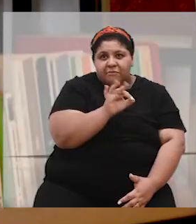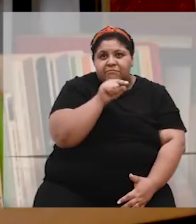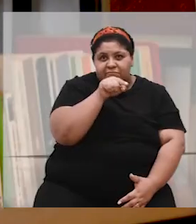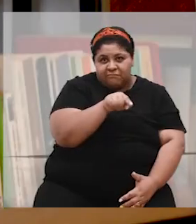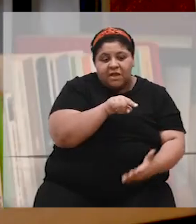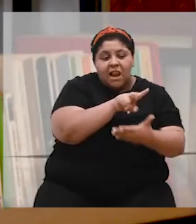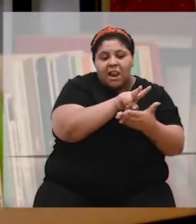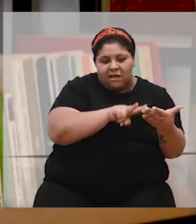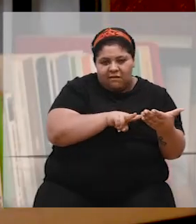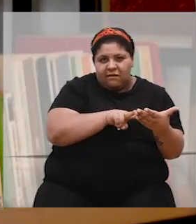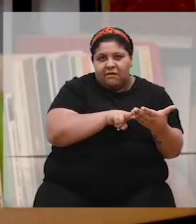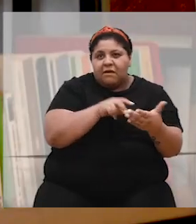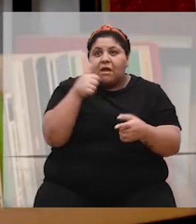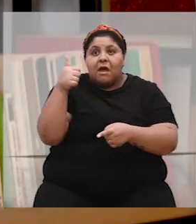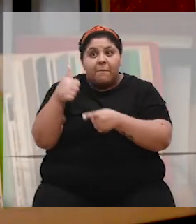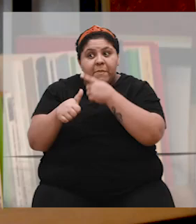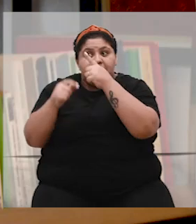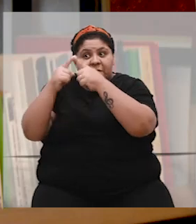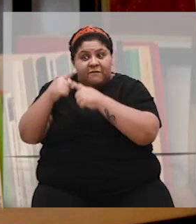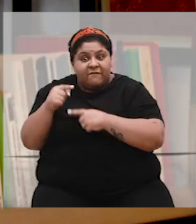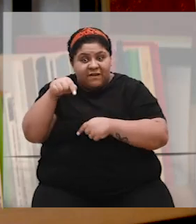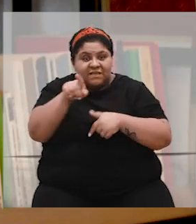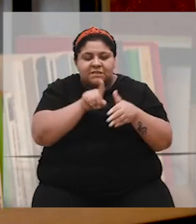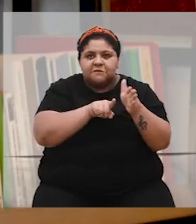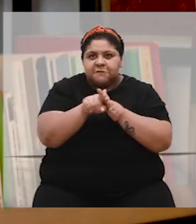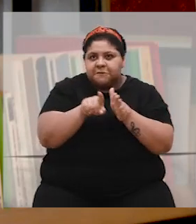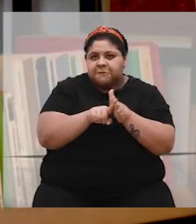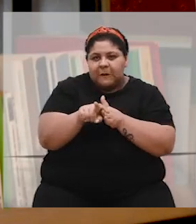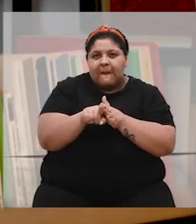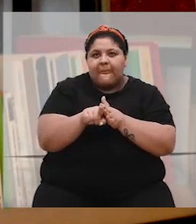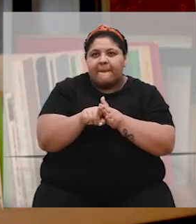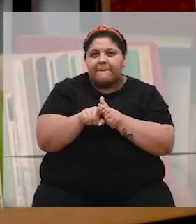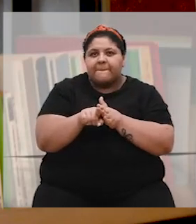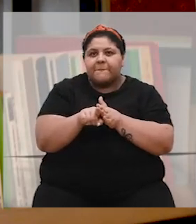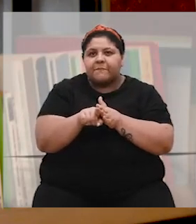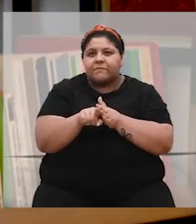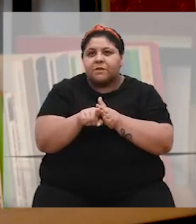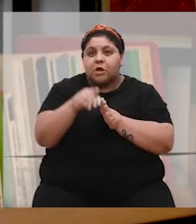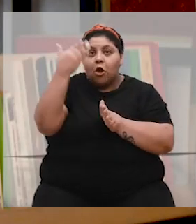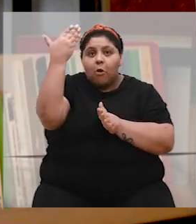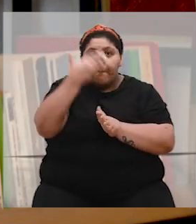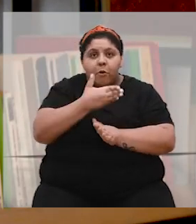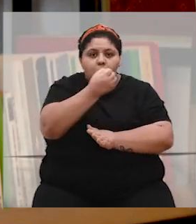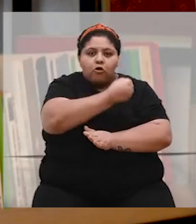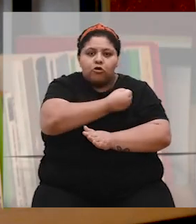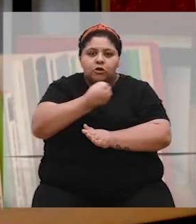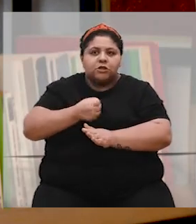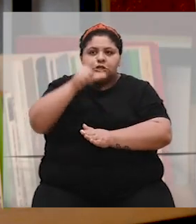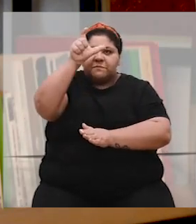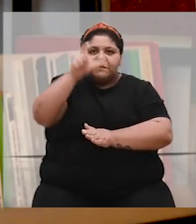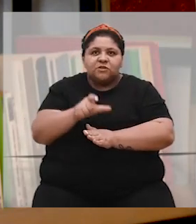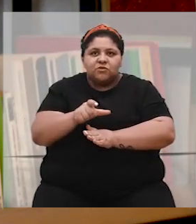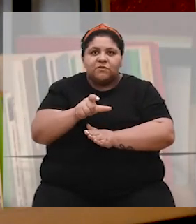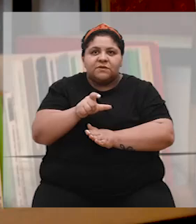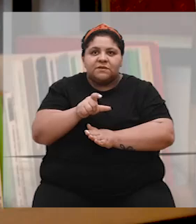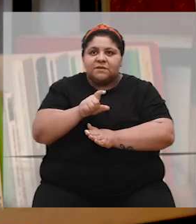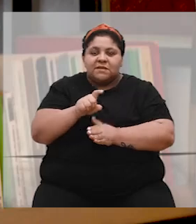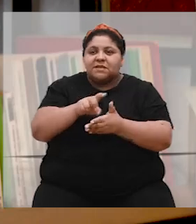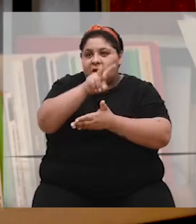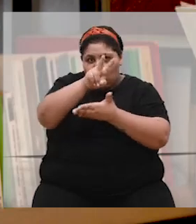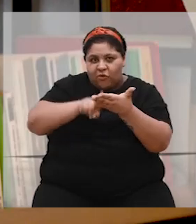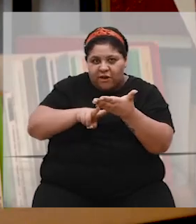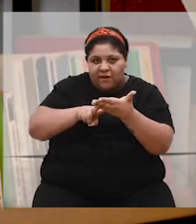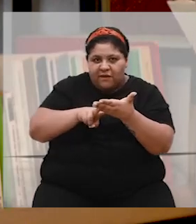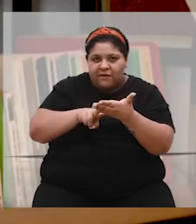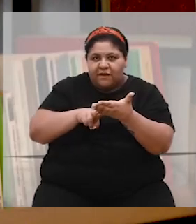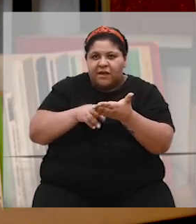47% leitores. E é a primeira vez que esta pesquisa constata um número maior de não leitores. Como